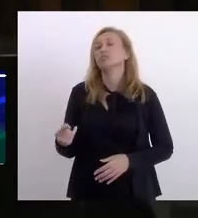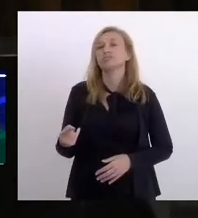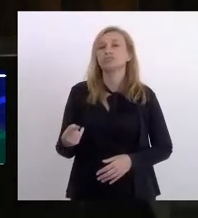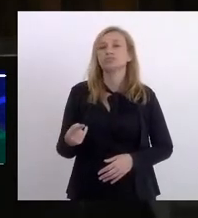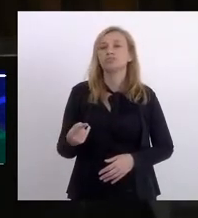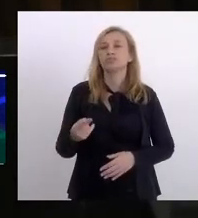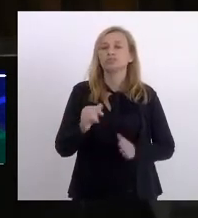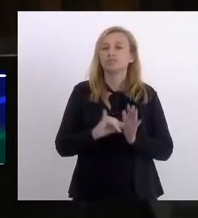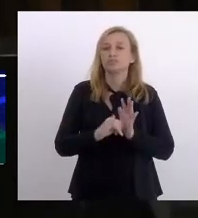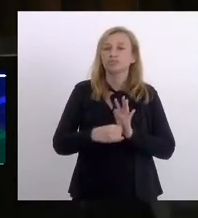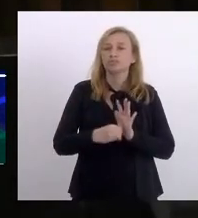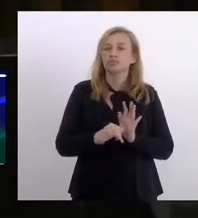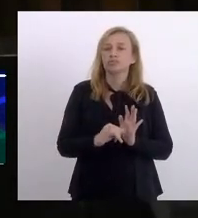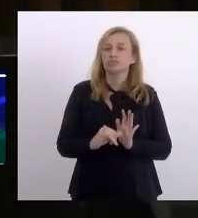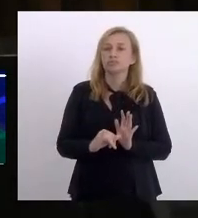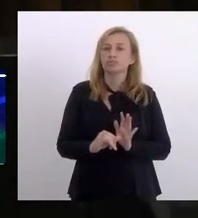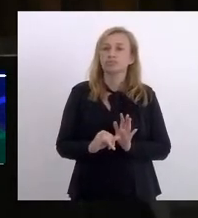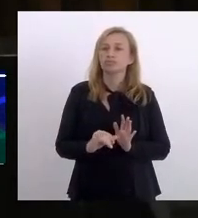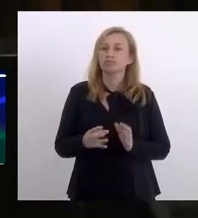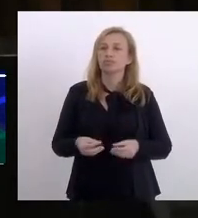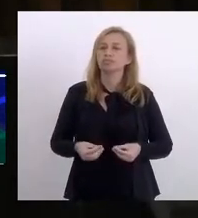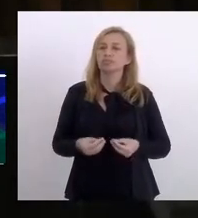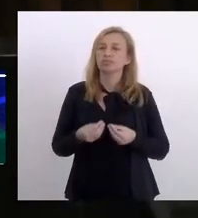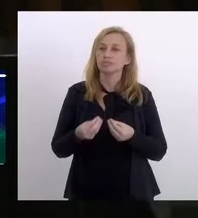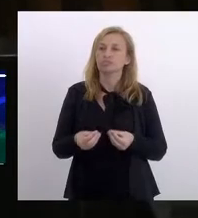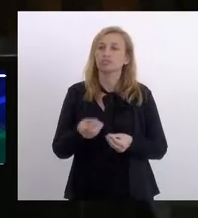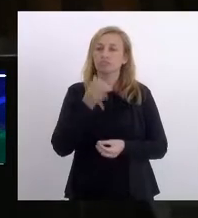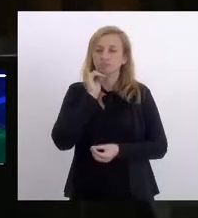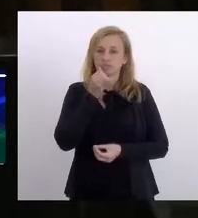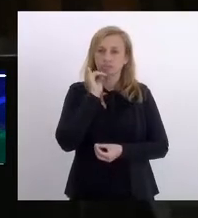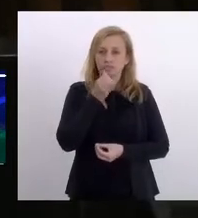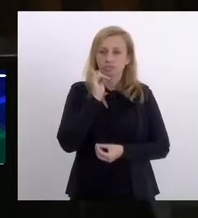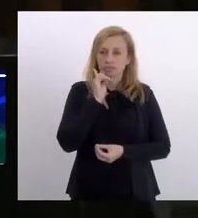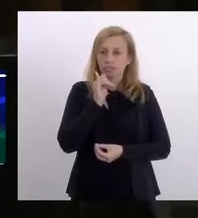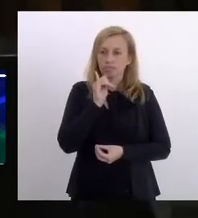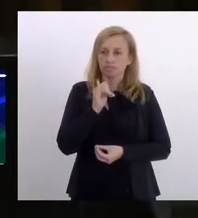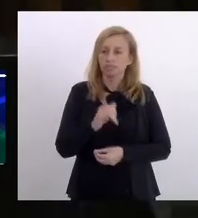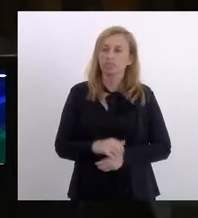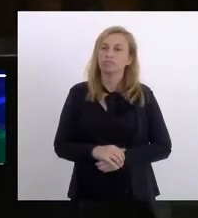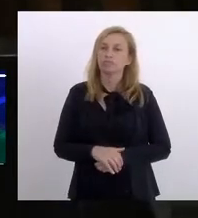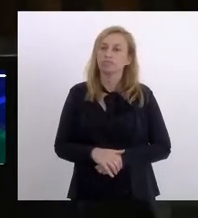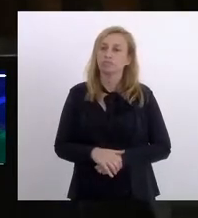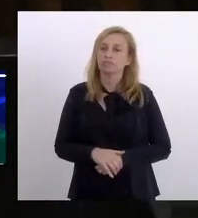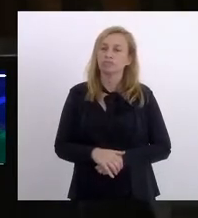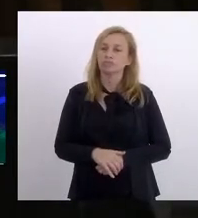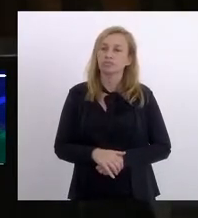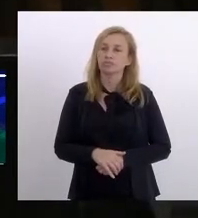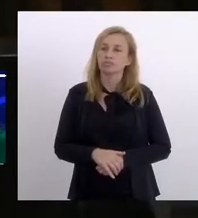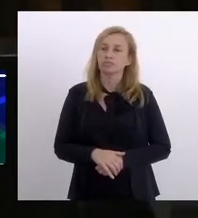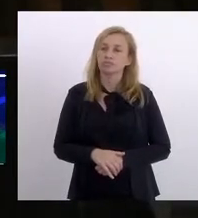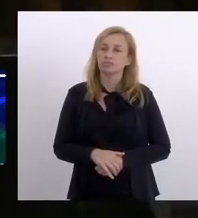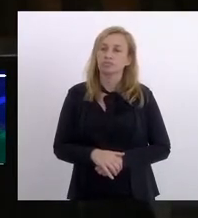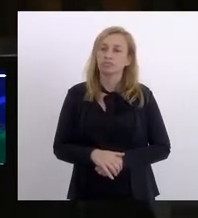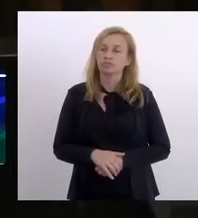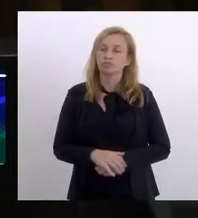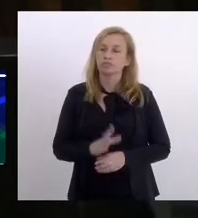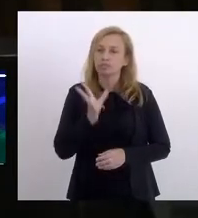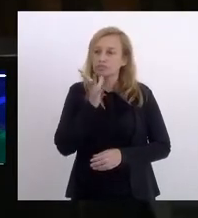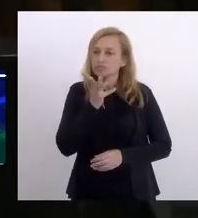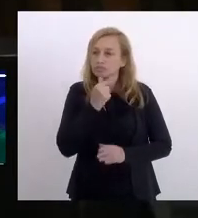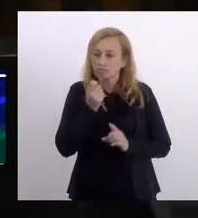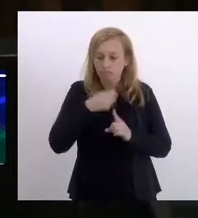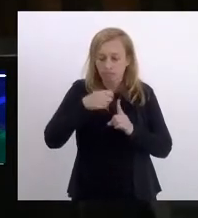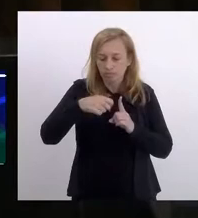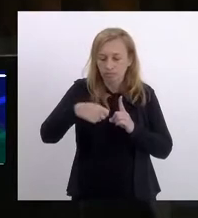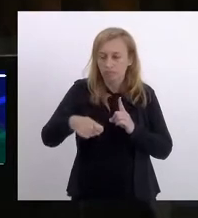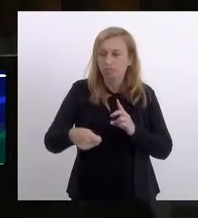sua publicação, após a entrega do relatório na presidência da Casa. Demoramos meses para que esse